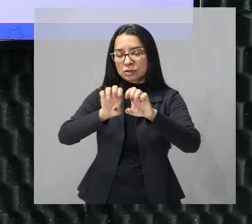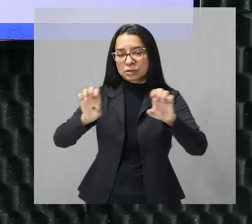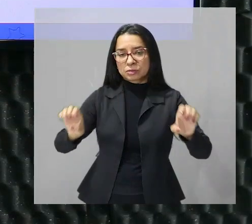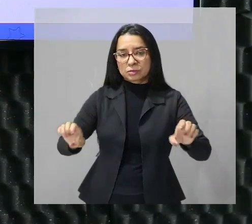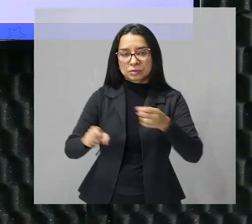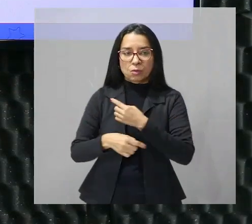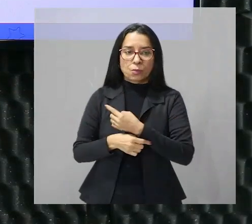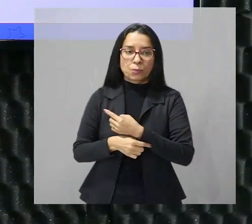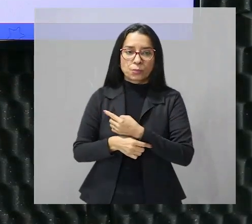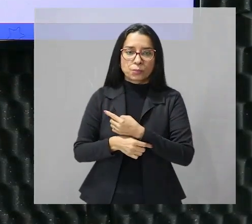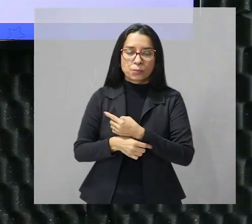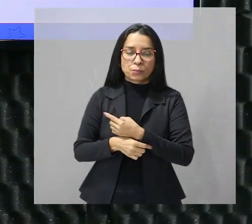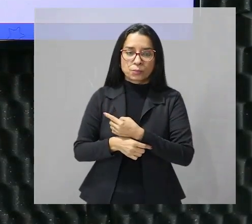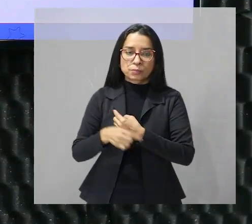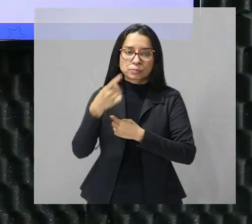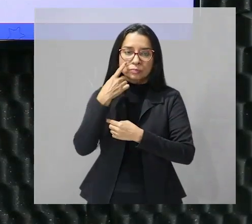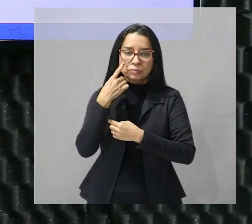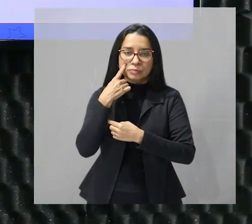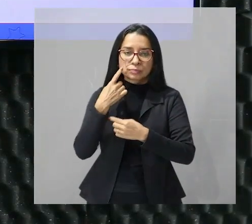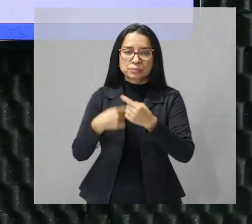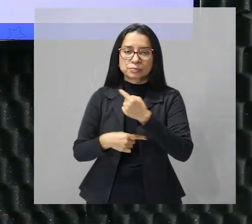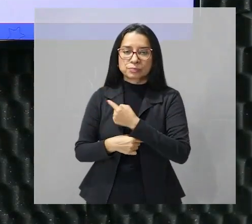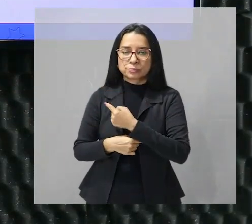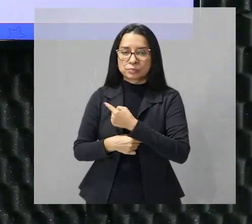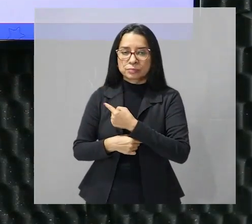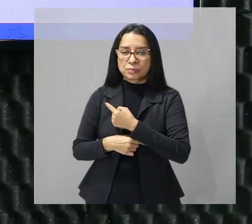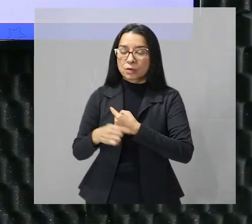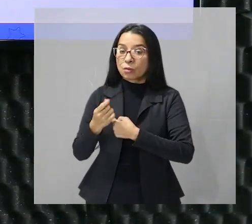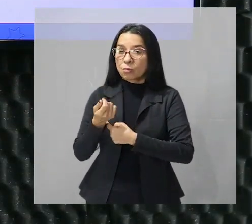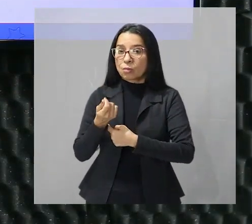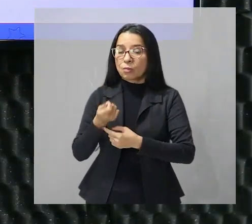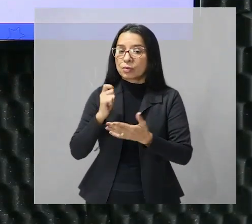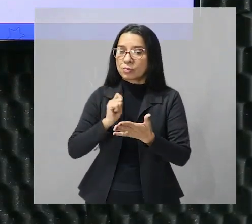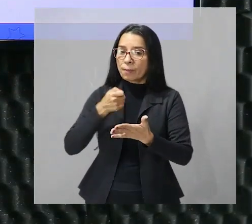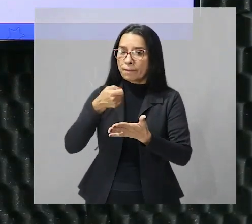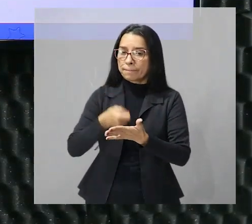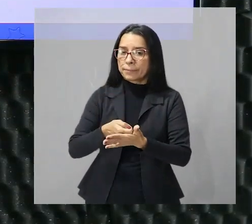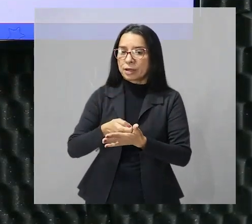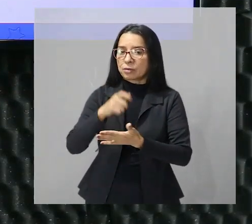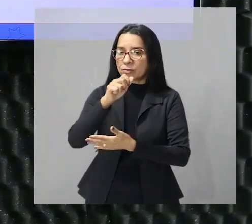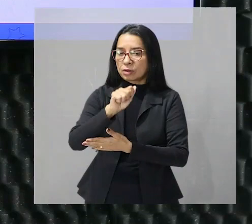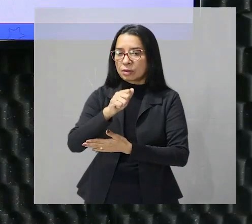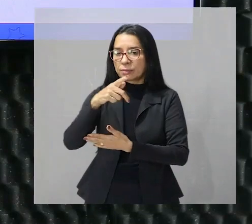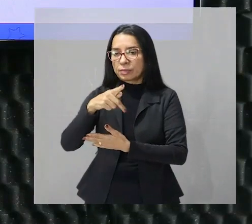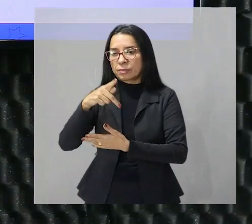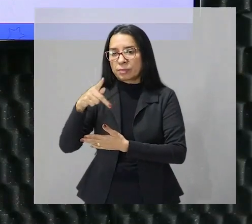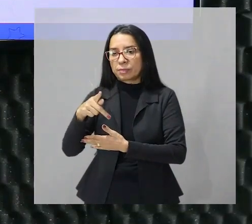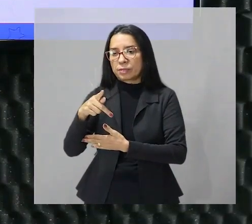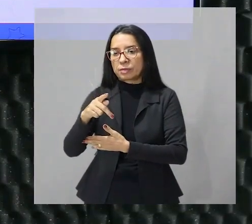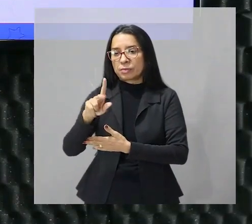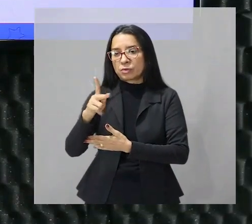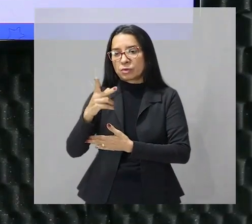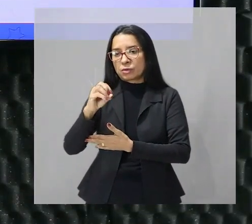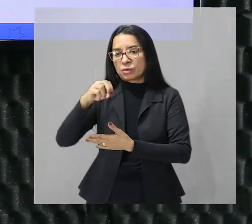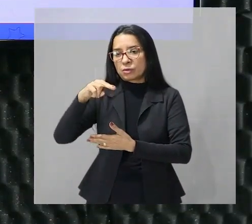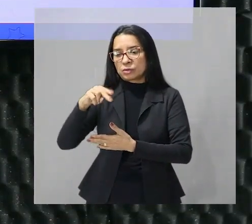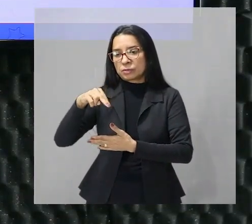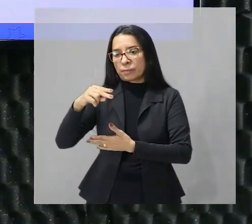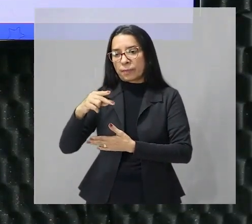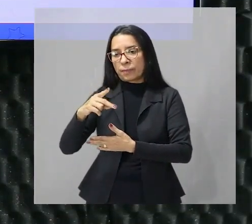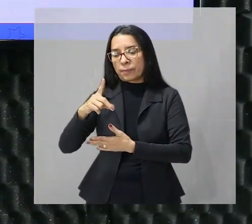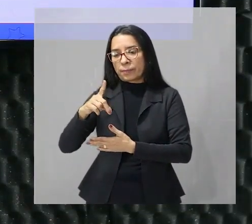ó. O preço a ser pago ao aplicativo para uma hospedagem de N diárias,